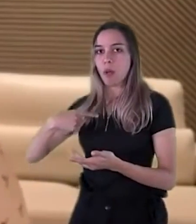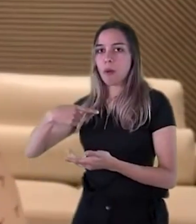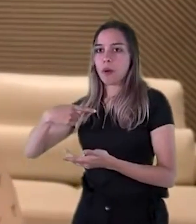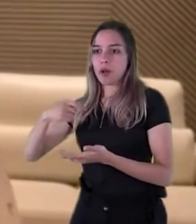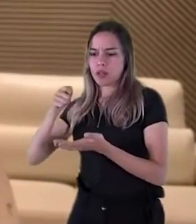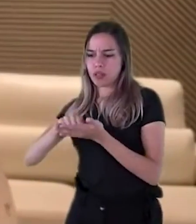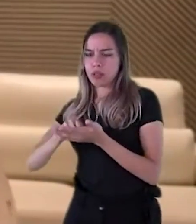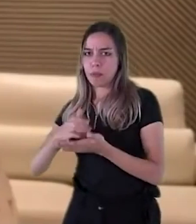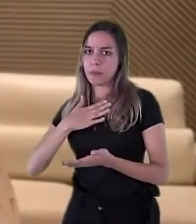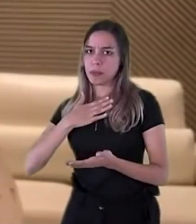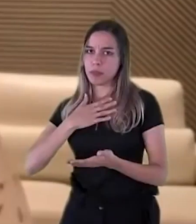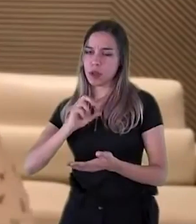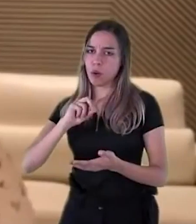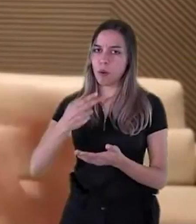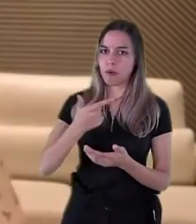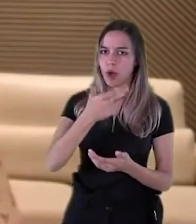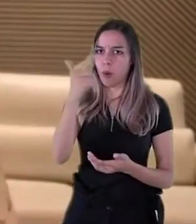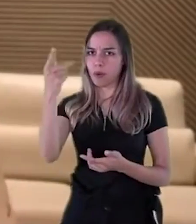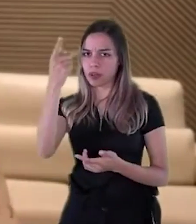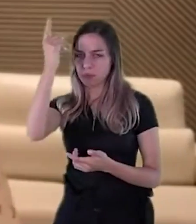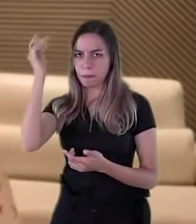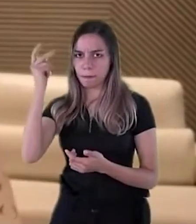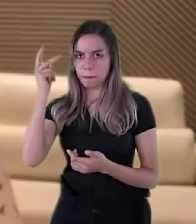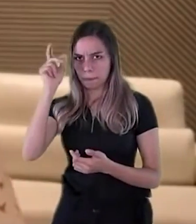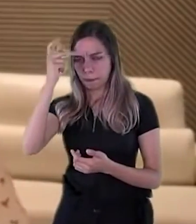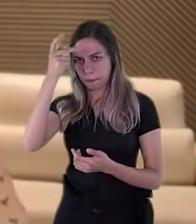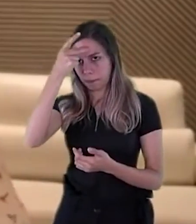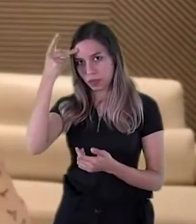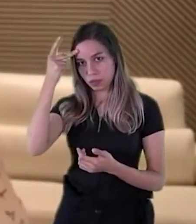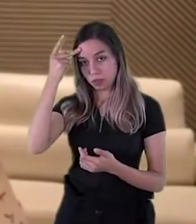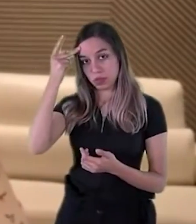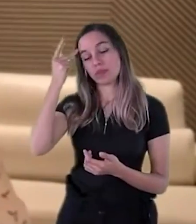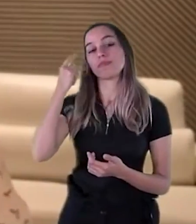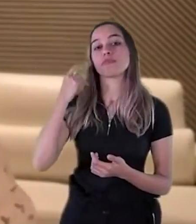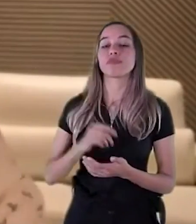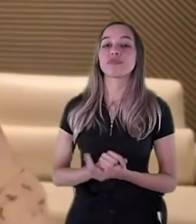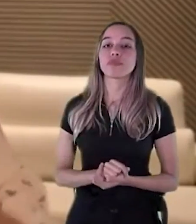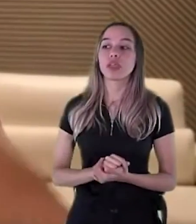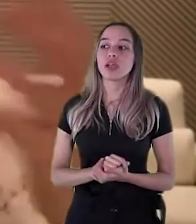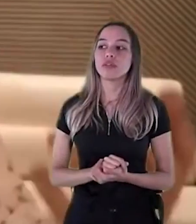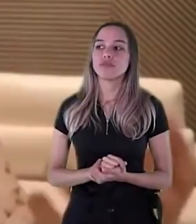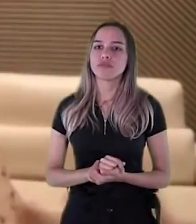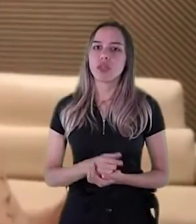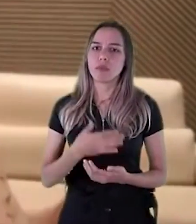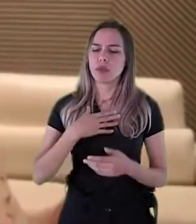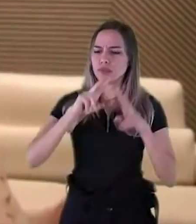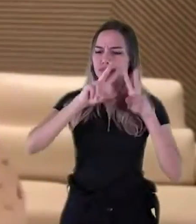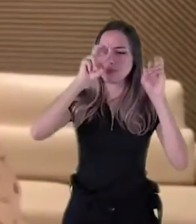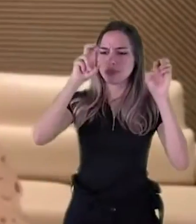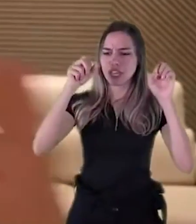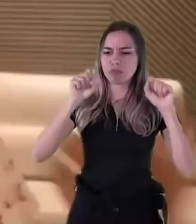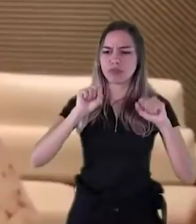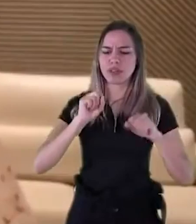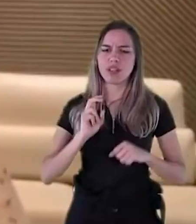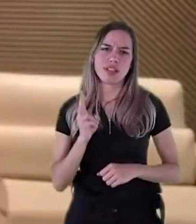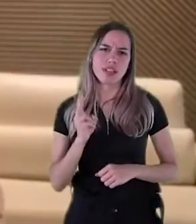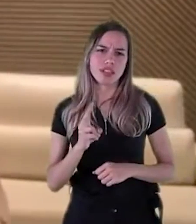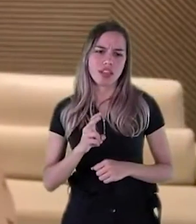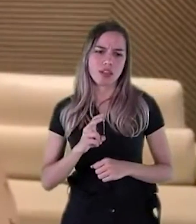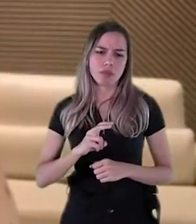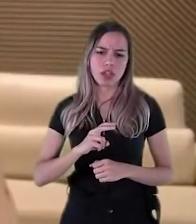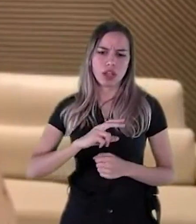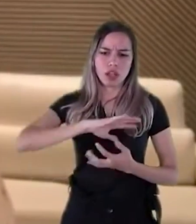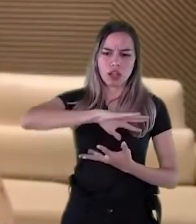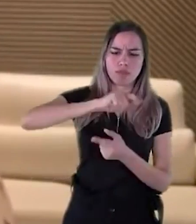interessar a mais pessoas? Embora, claro, os meus temas também sejam sempre muito universais, eu estou muito conectado